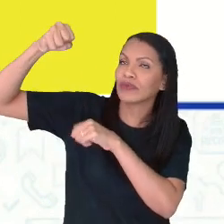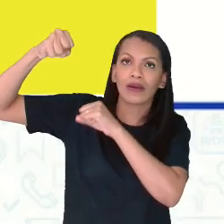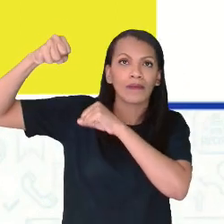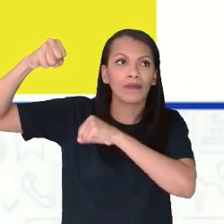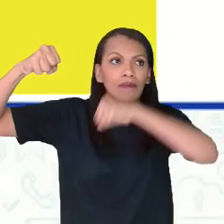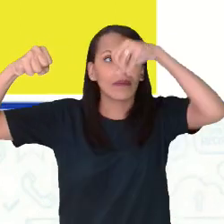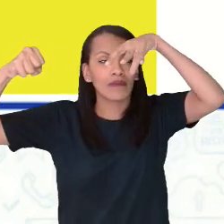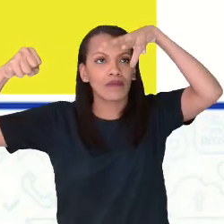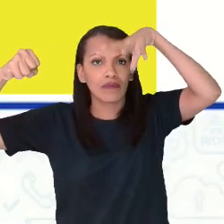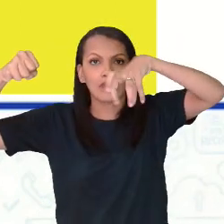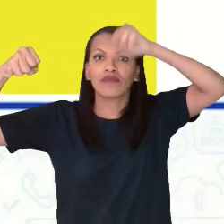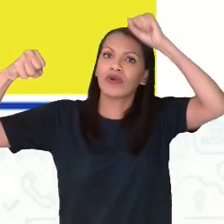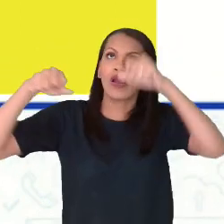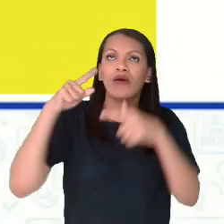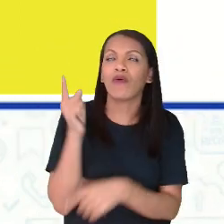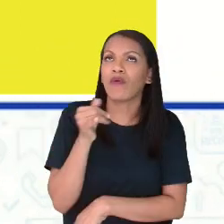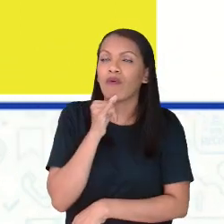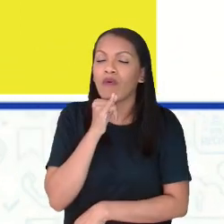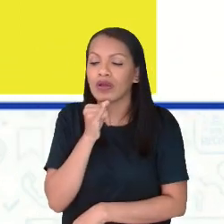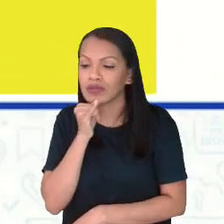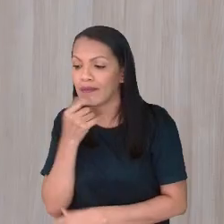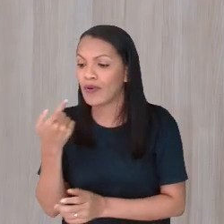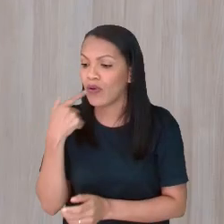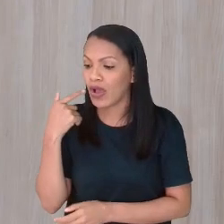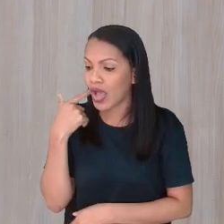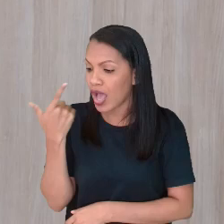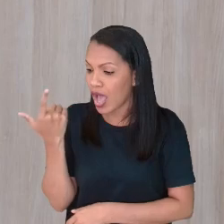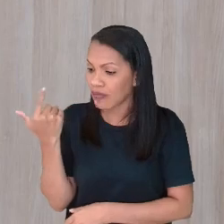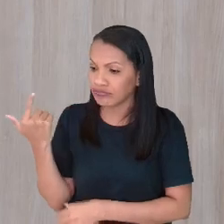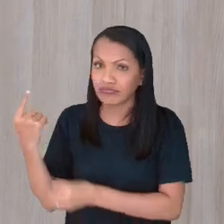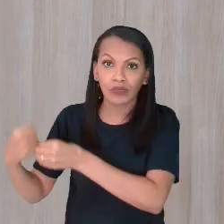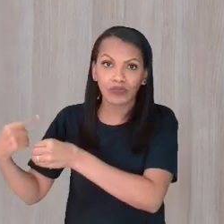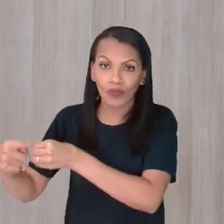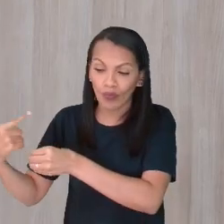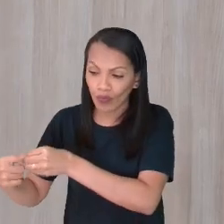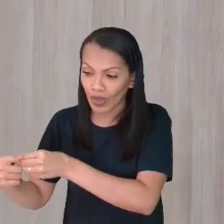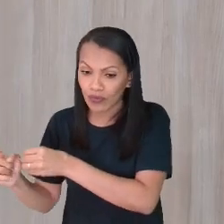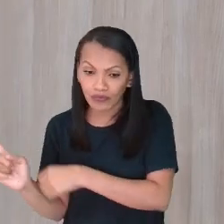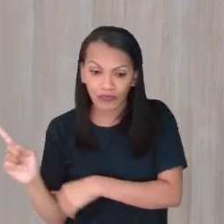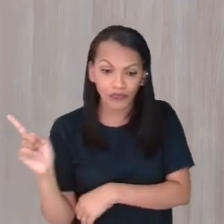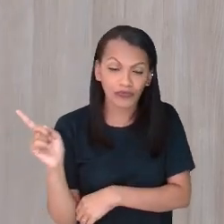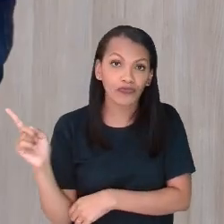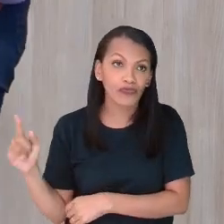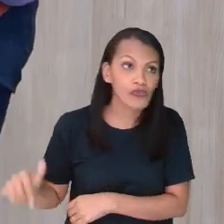e foi, de repente, ela viajou para o sul e está na neve, enfim.